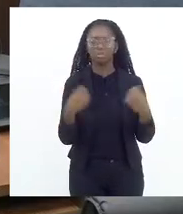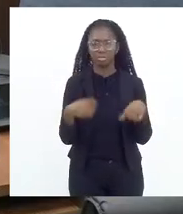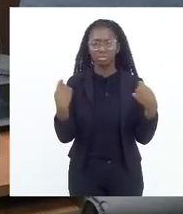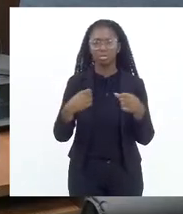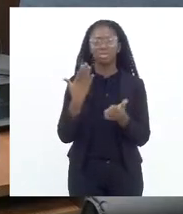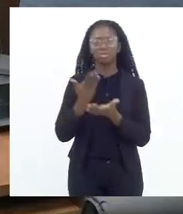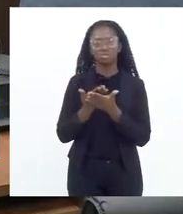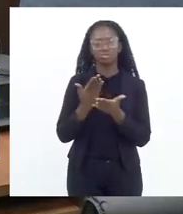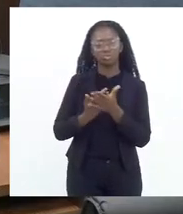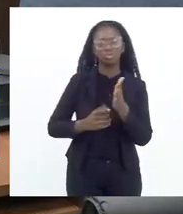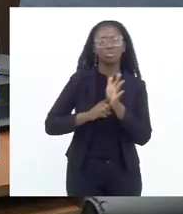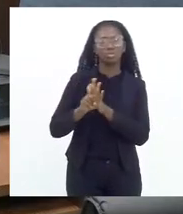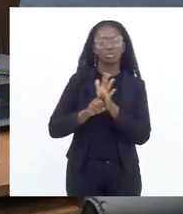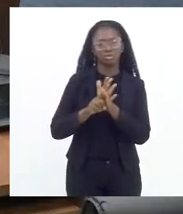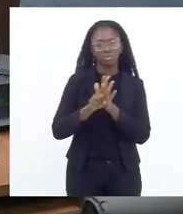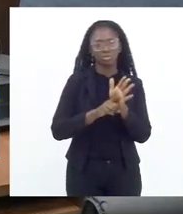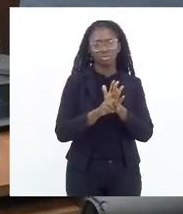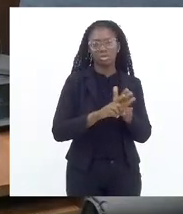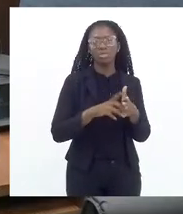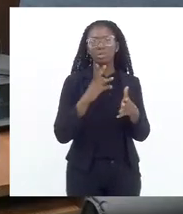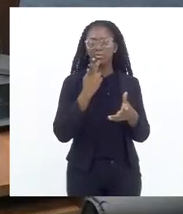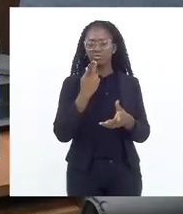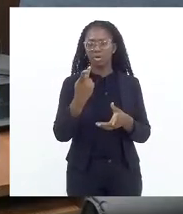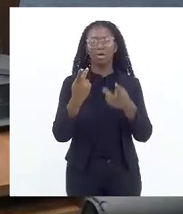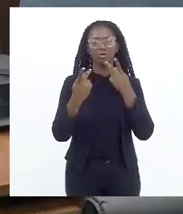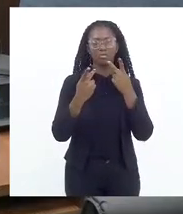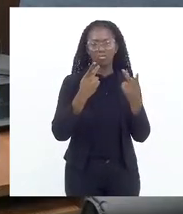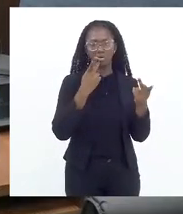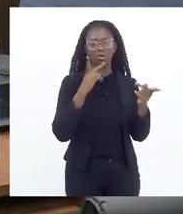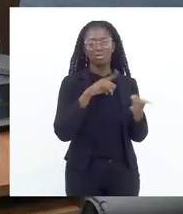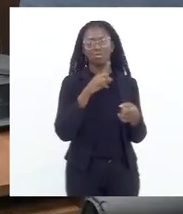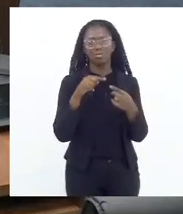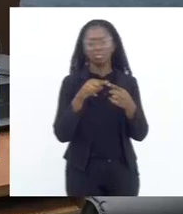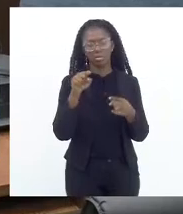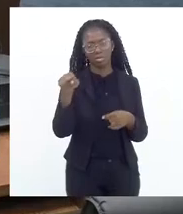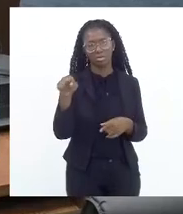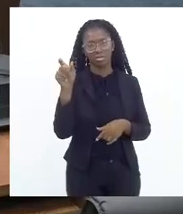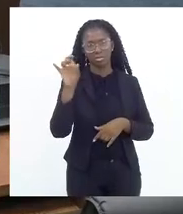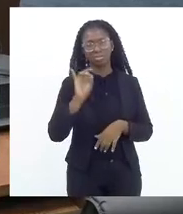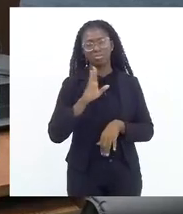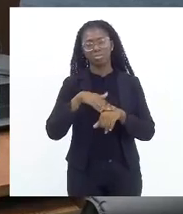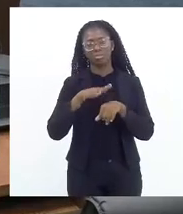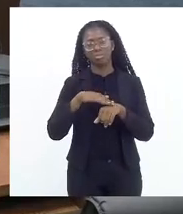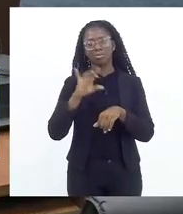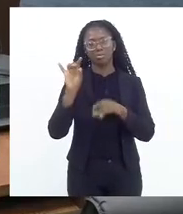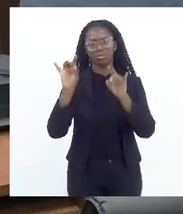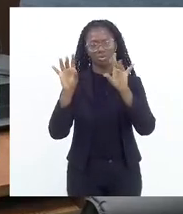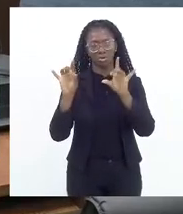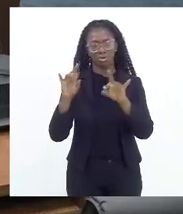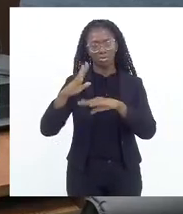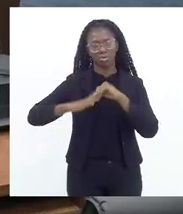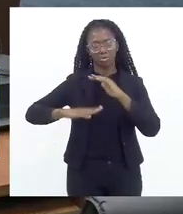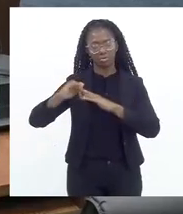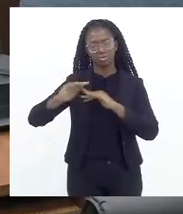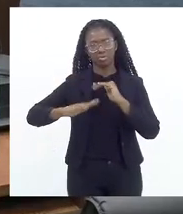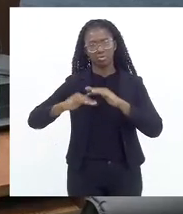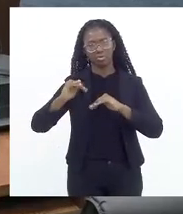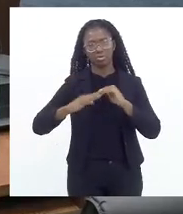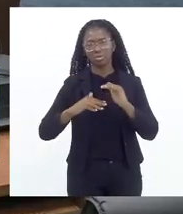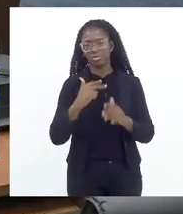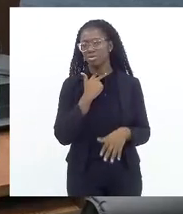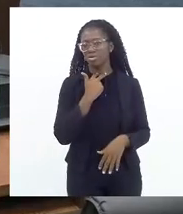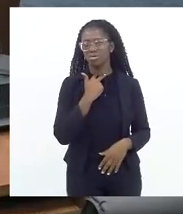muitos estudos, de falas, né, nesse sentido ditas pelos próprios especialistas, e que não deveriam